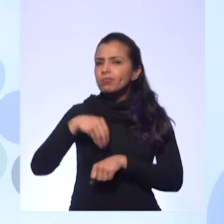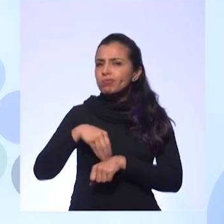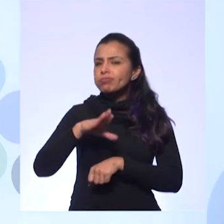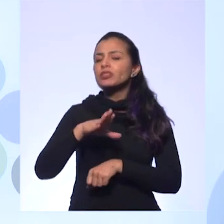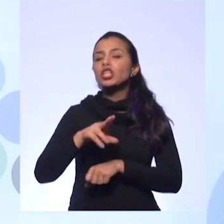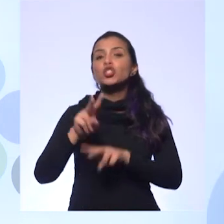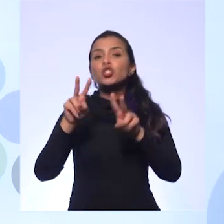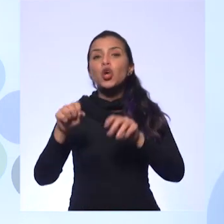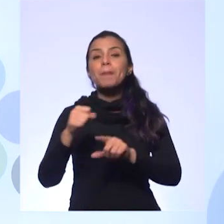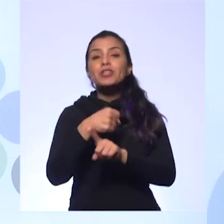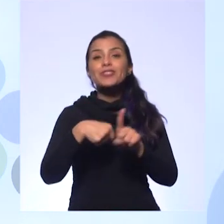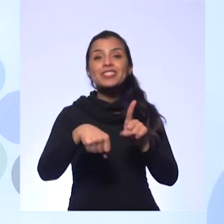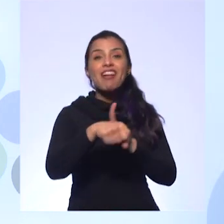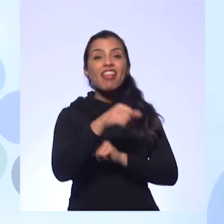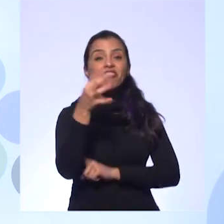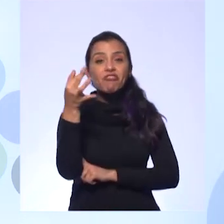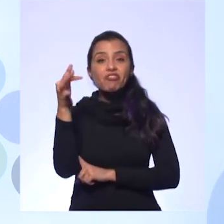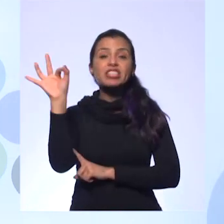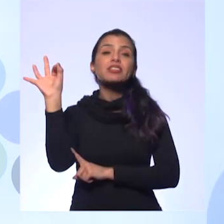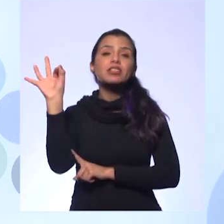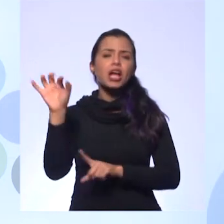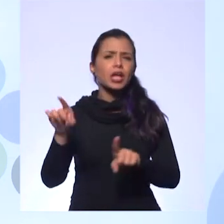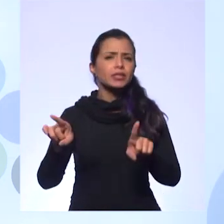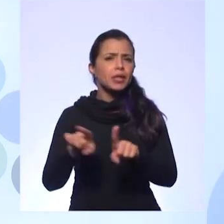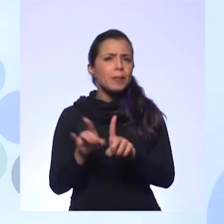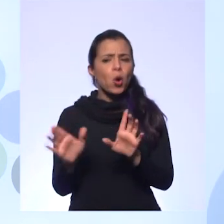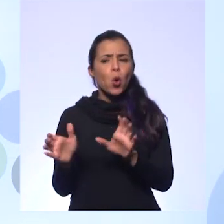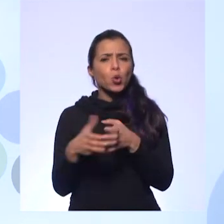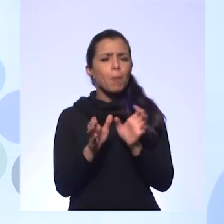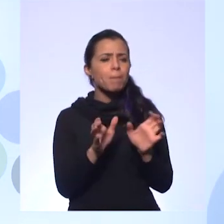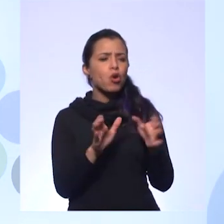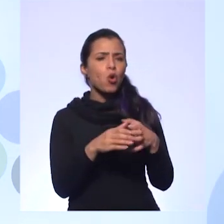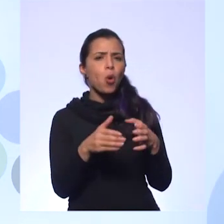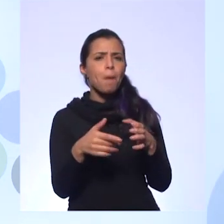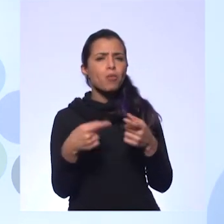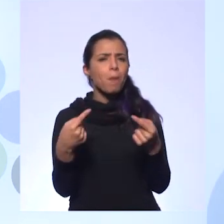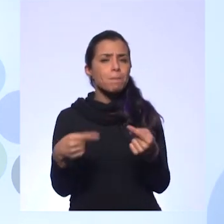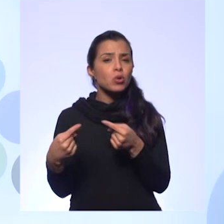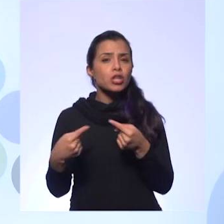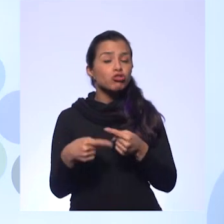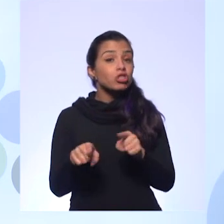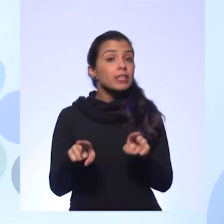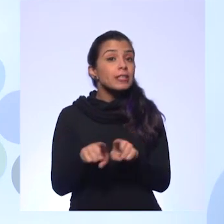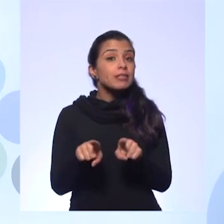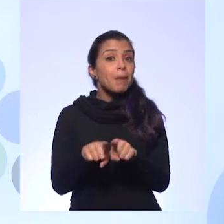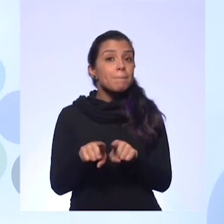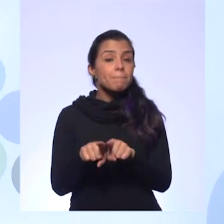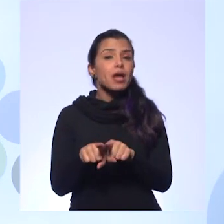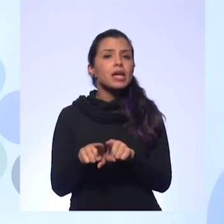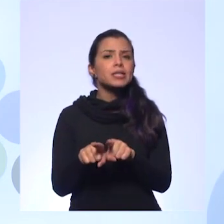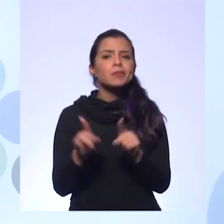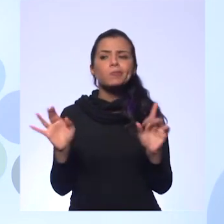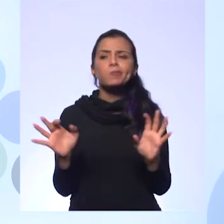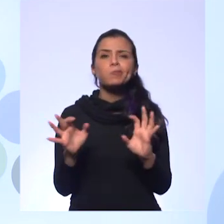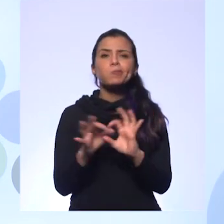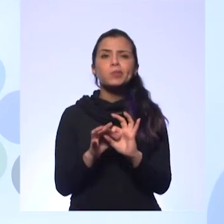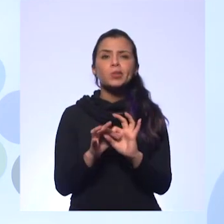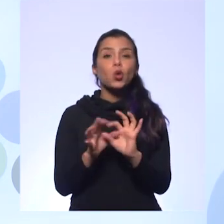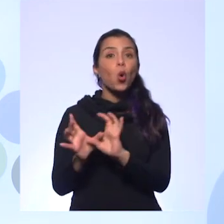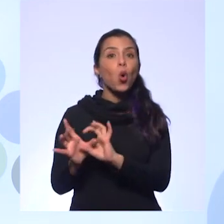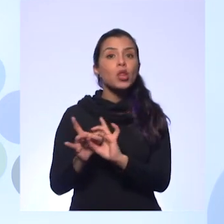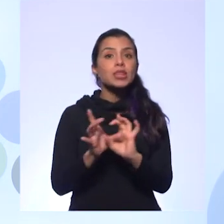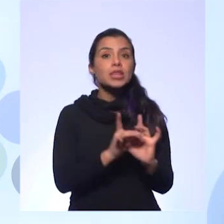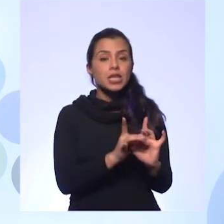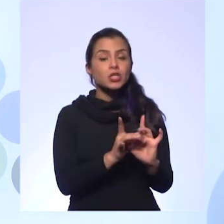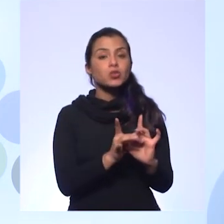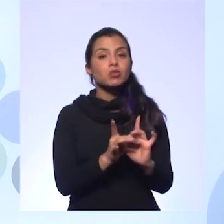sobre a sociedade francesa, sobre os grupos políticos ali, as relações entre eles no contexto da Revolução, e